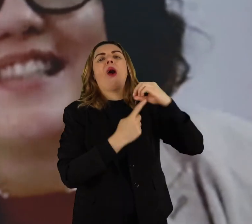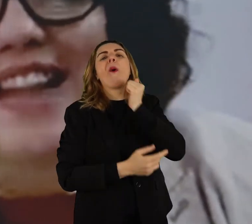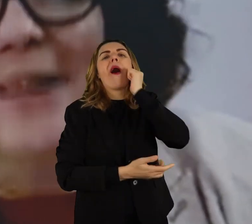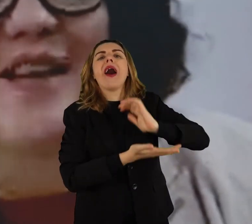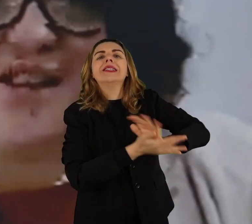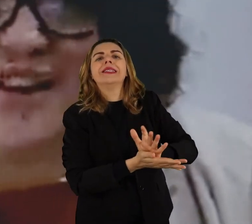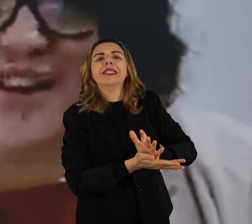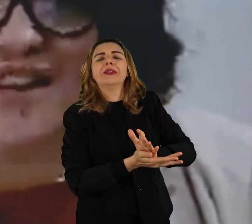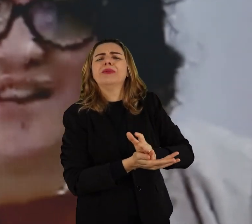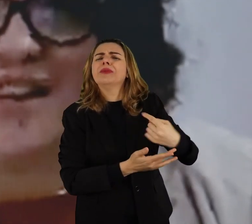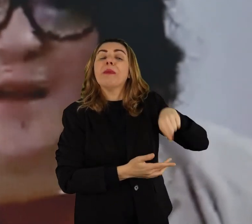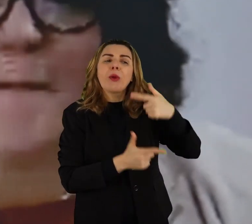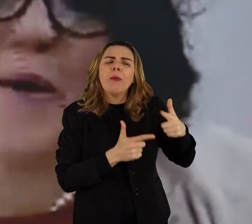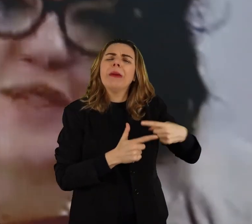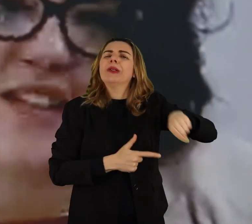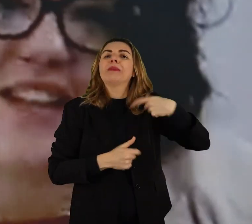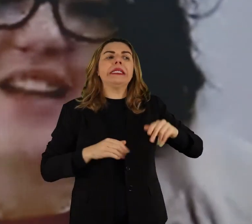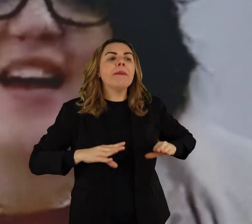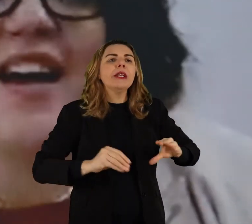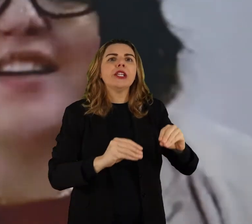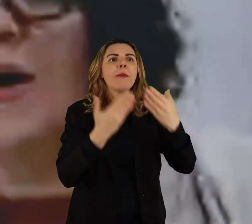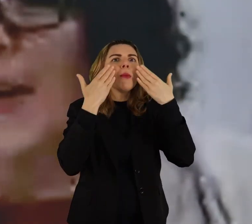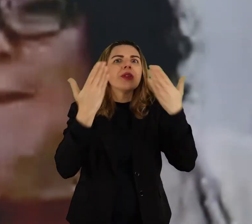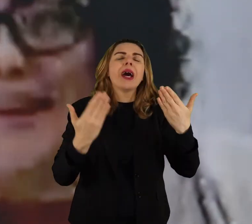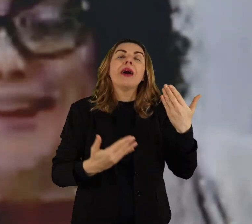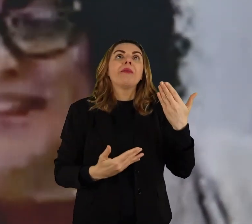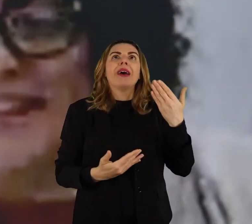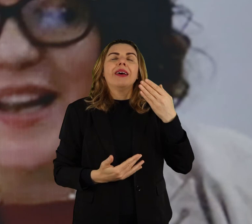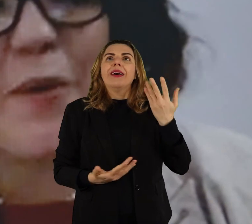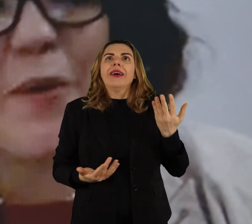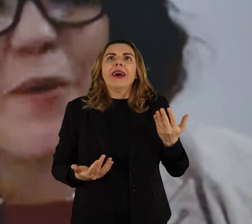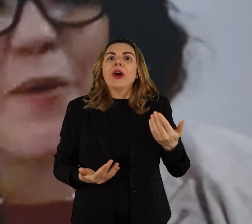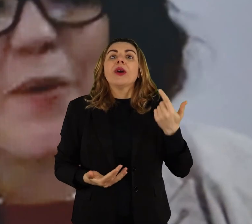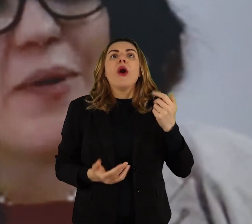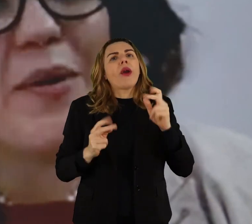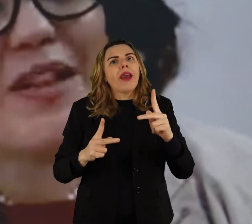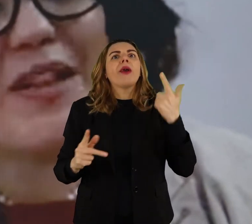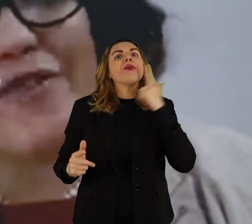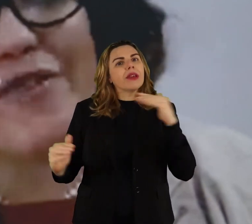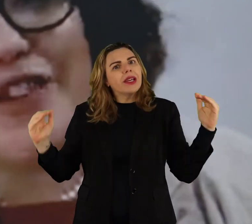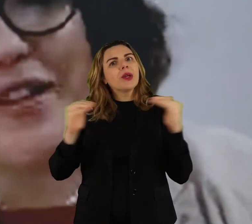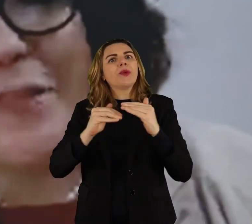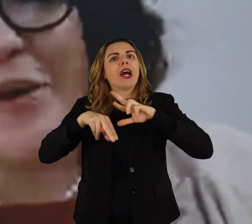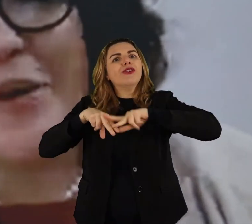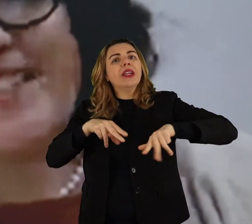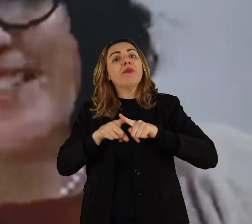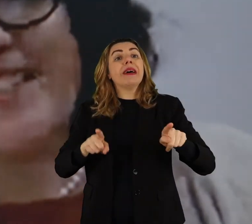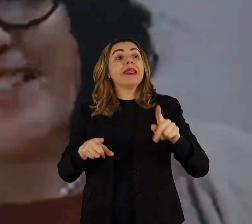gente precisa mexer para conseguir não apenas equidade de gênero, mas uma